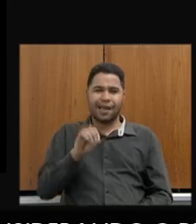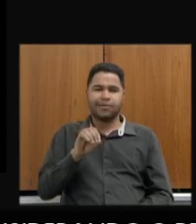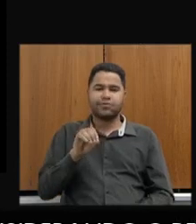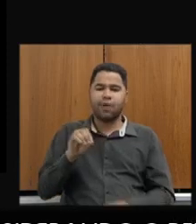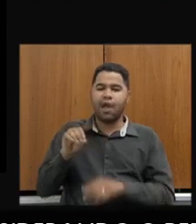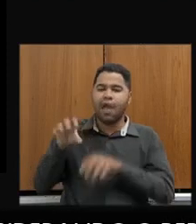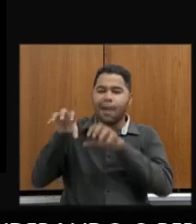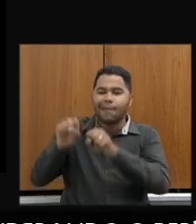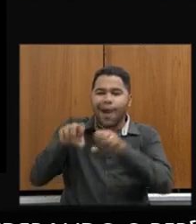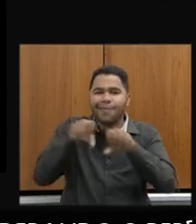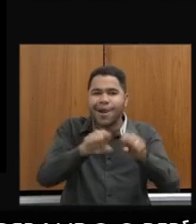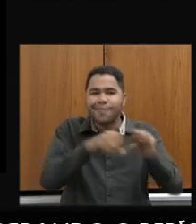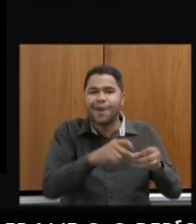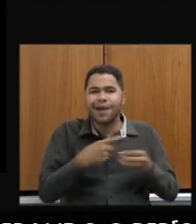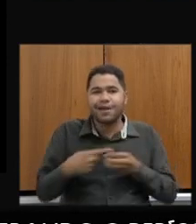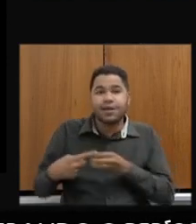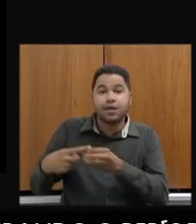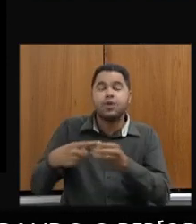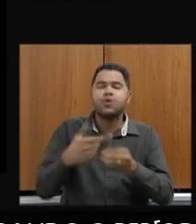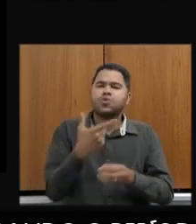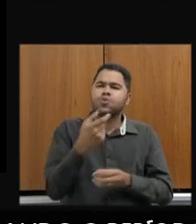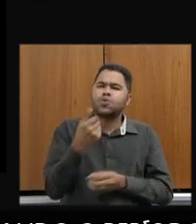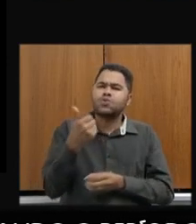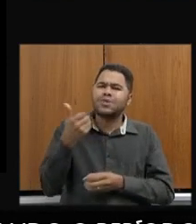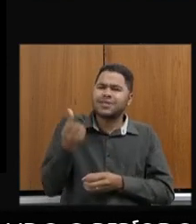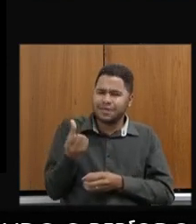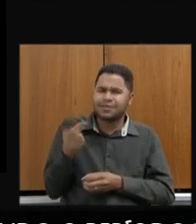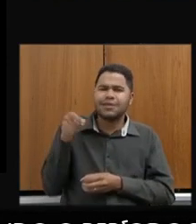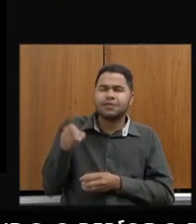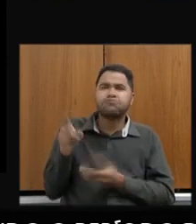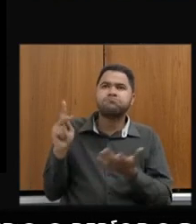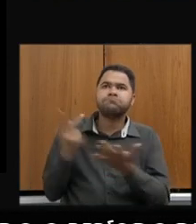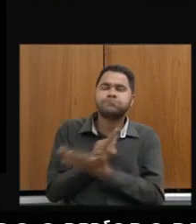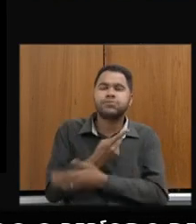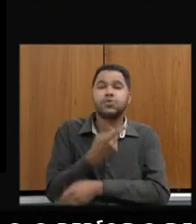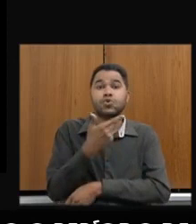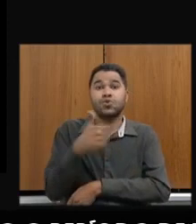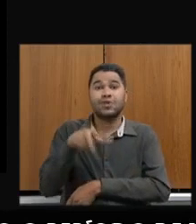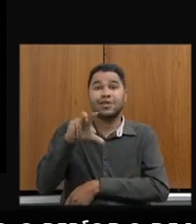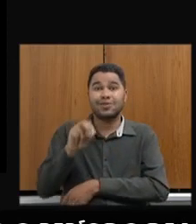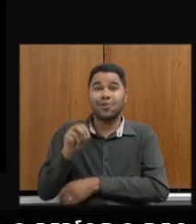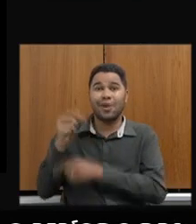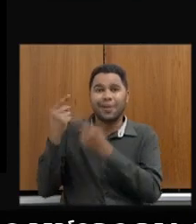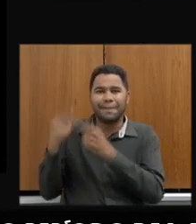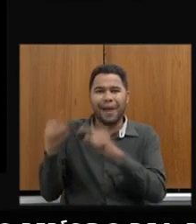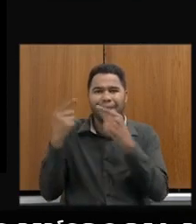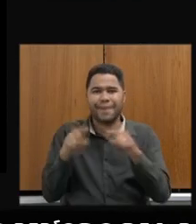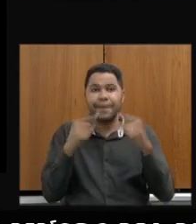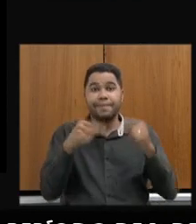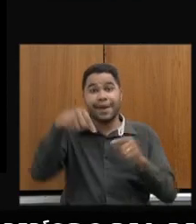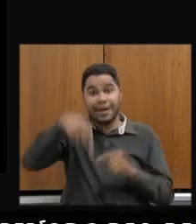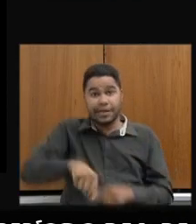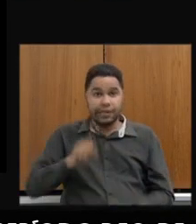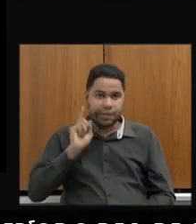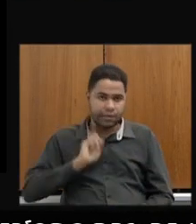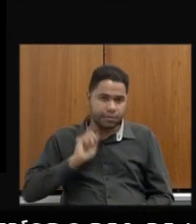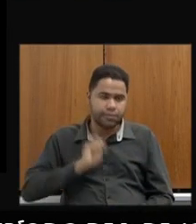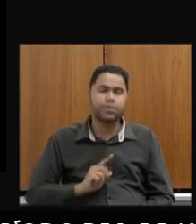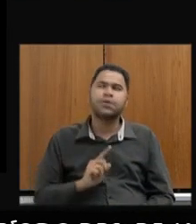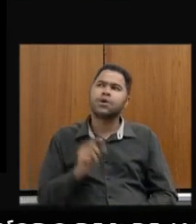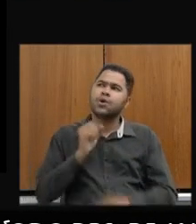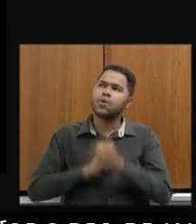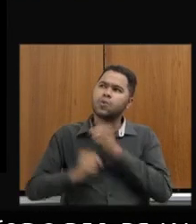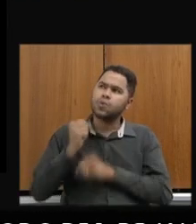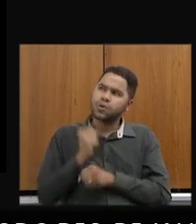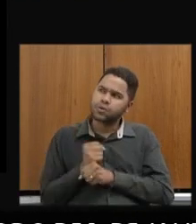só para se ter uma ideia no ano de 2016 aconteceram em torno de 250 taxi desses criminosos aqui em Minas no